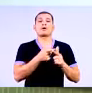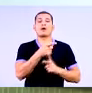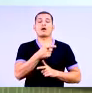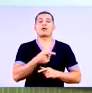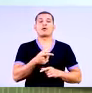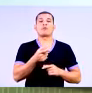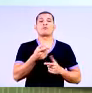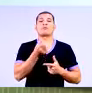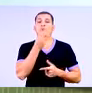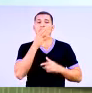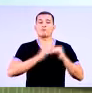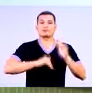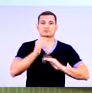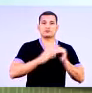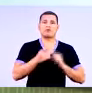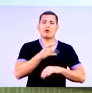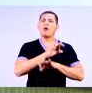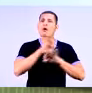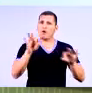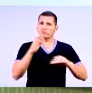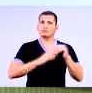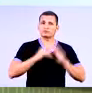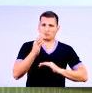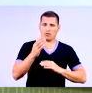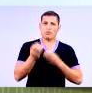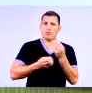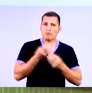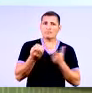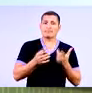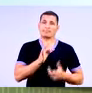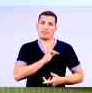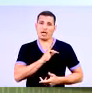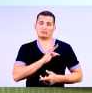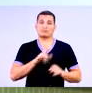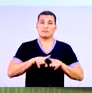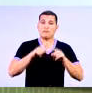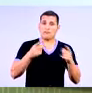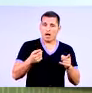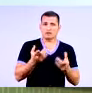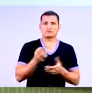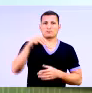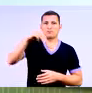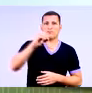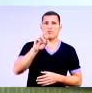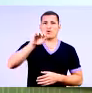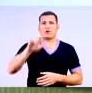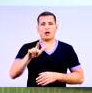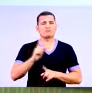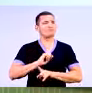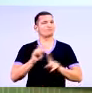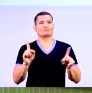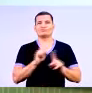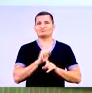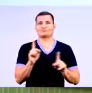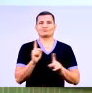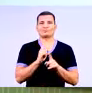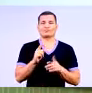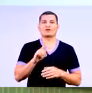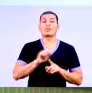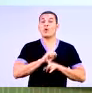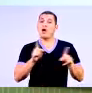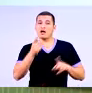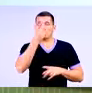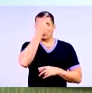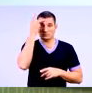ótimo profissional do ponto de vista técnico, mas do ponto de vista moral, não era uma pessoa que